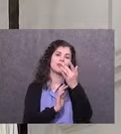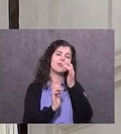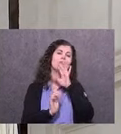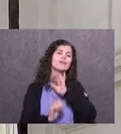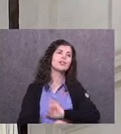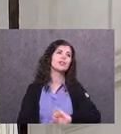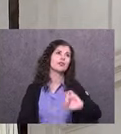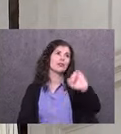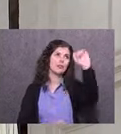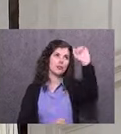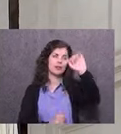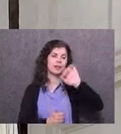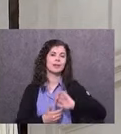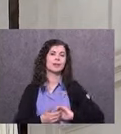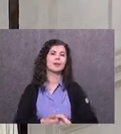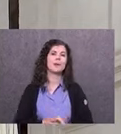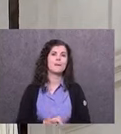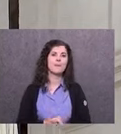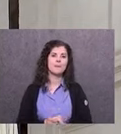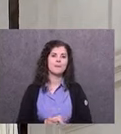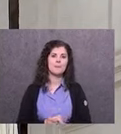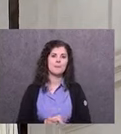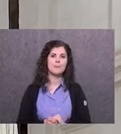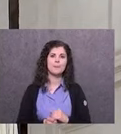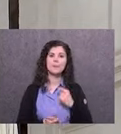Filho.